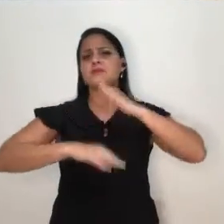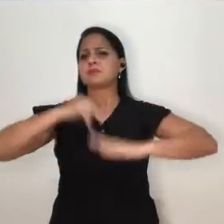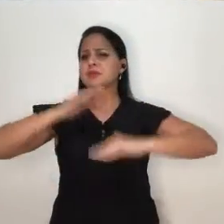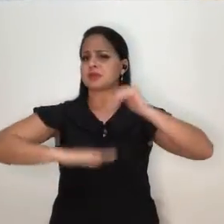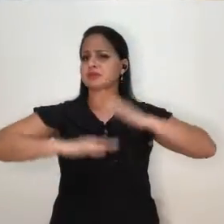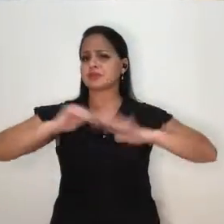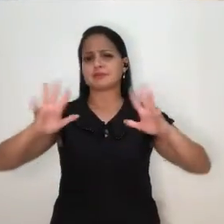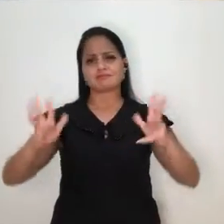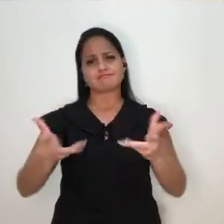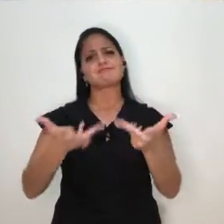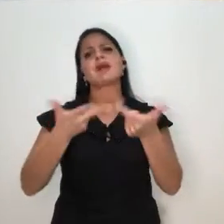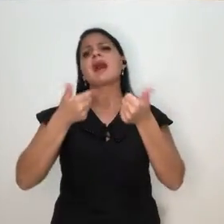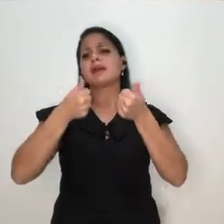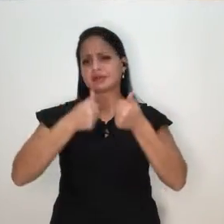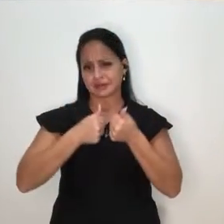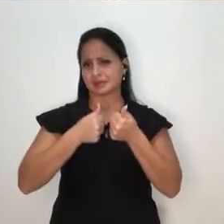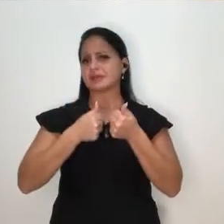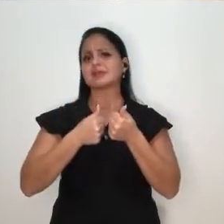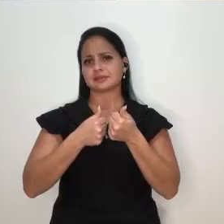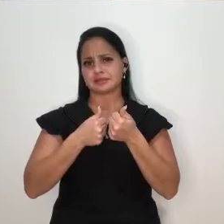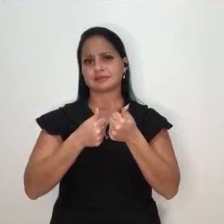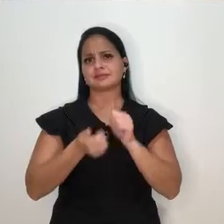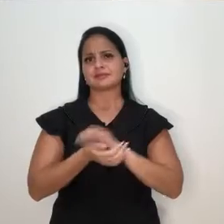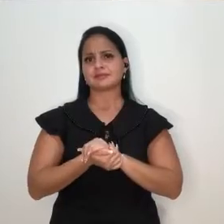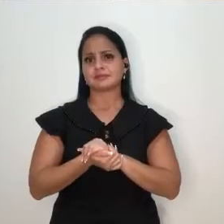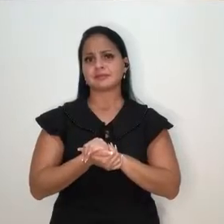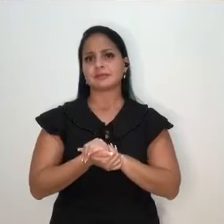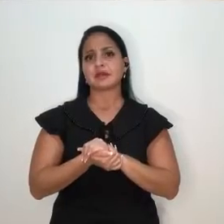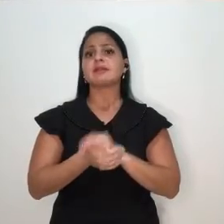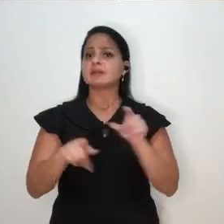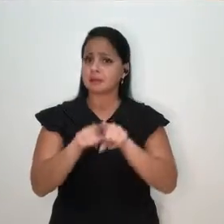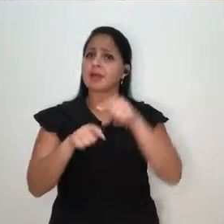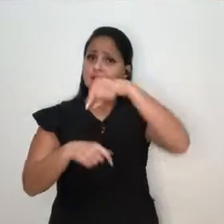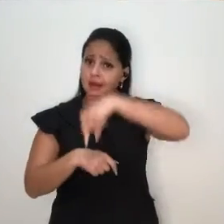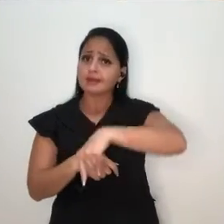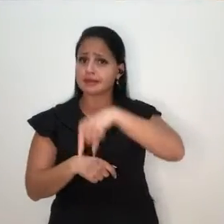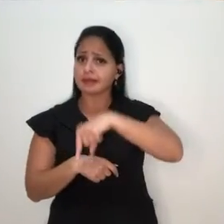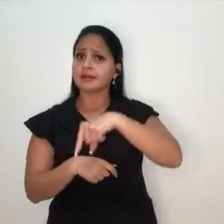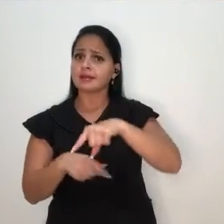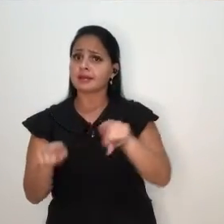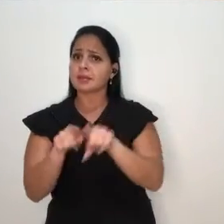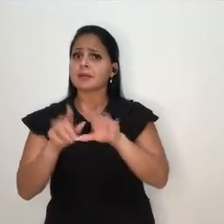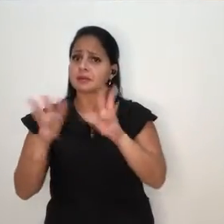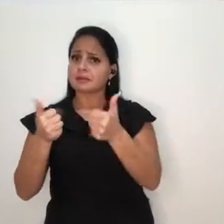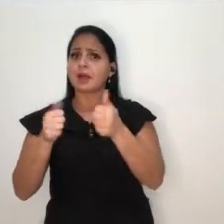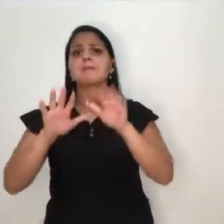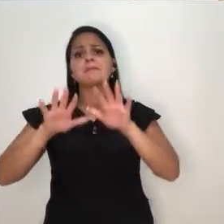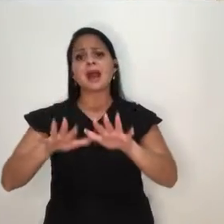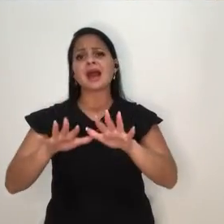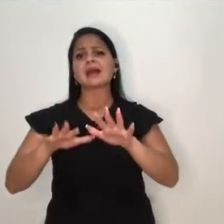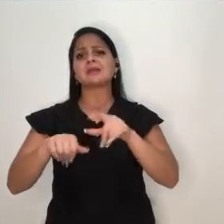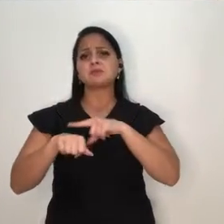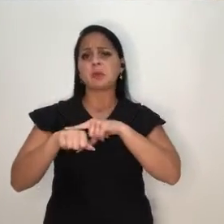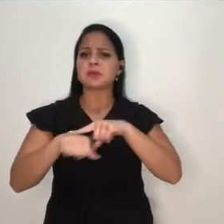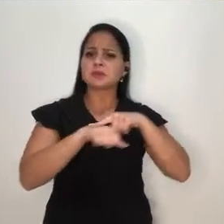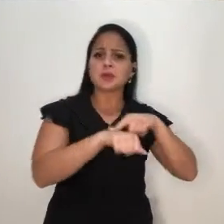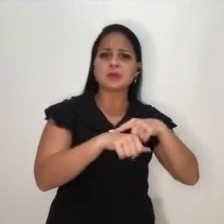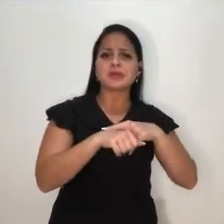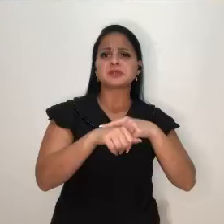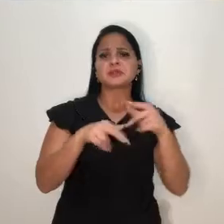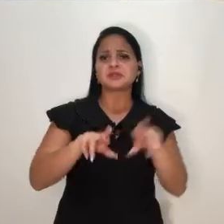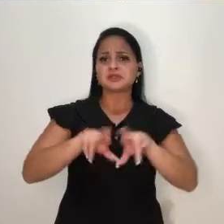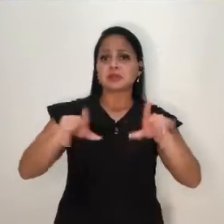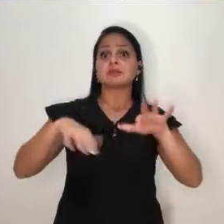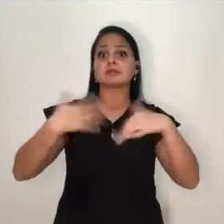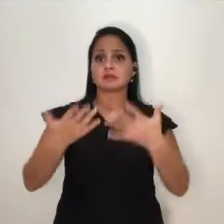profissionais sensacionais, os professores de lá são excelentes, tanto quanto os daqui, né? Mas, assim, são coisas diferentes. Então, você acaba